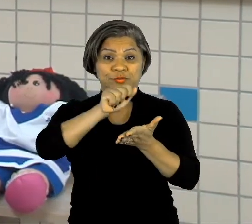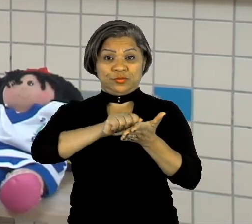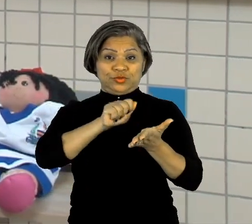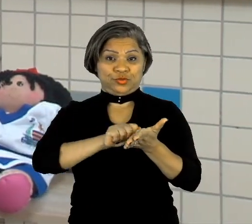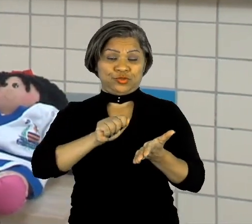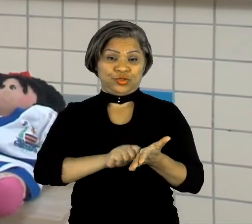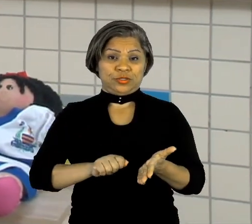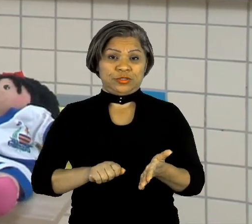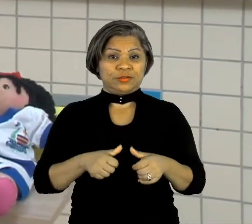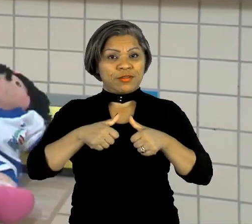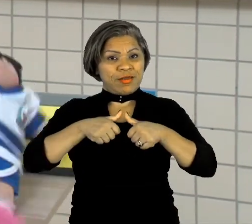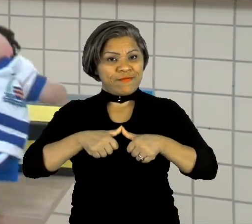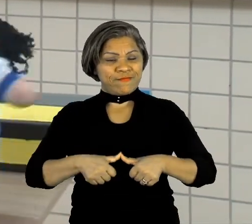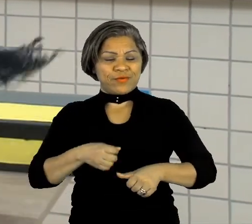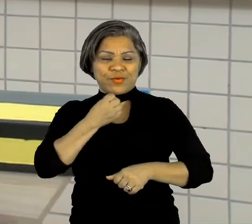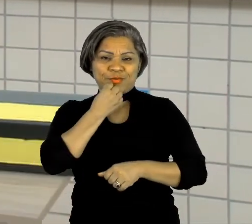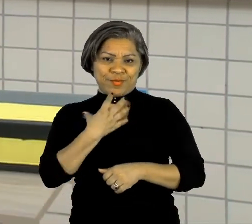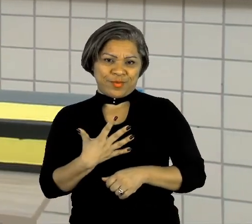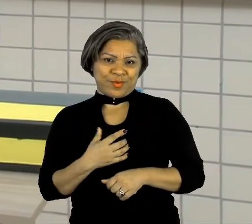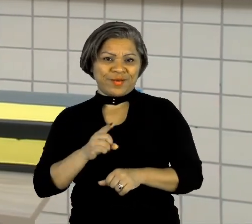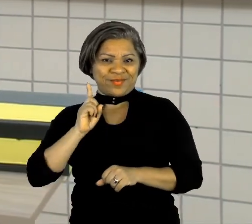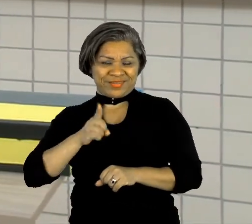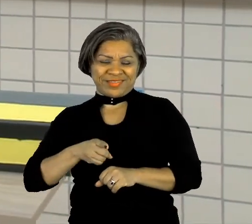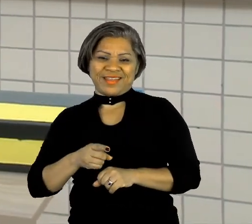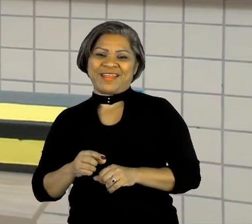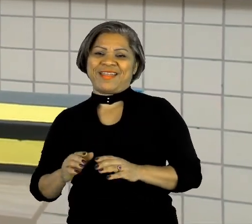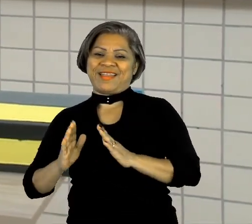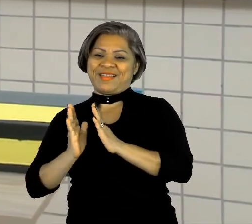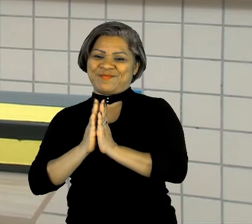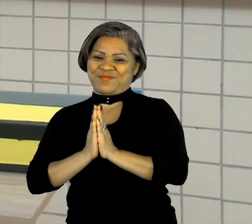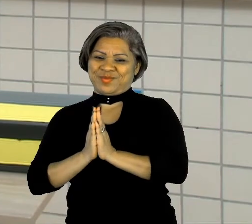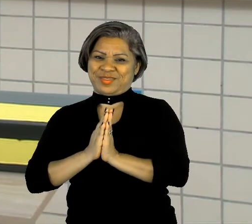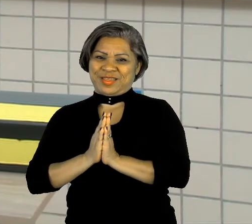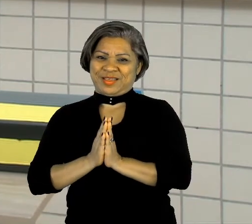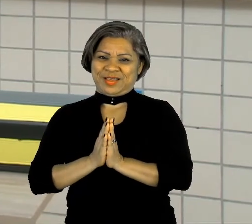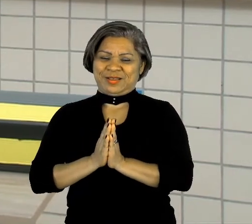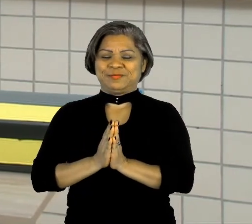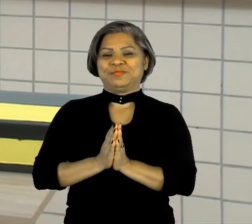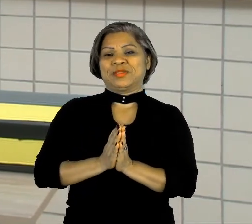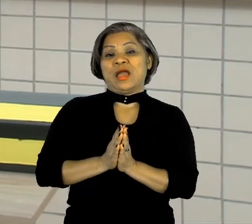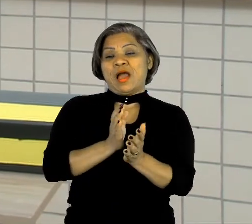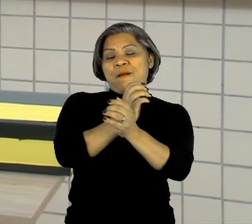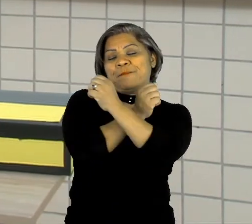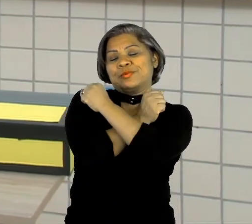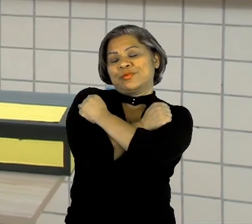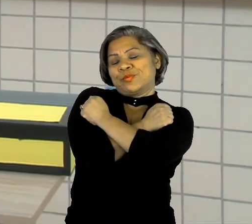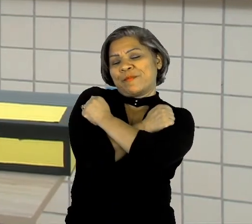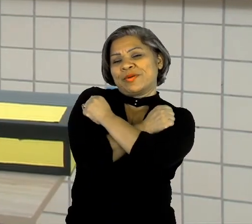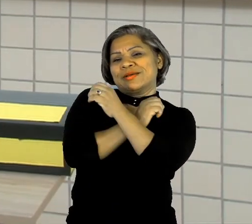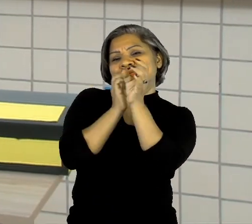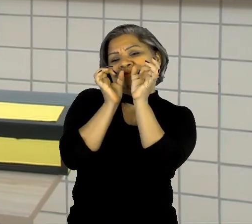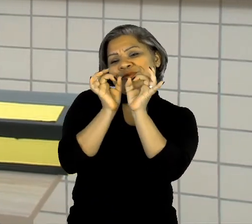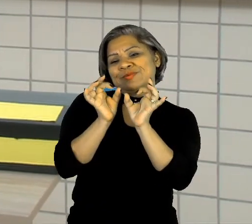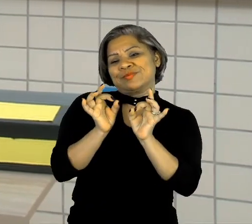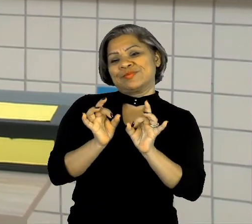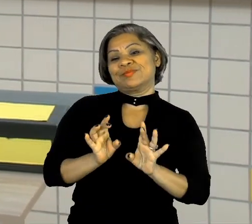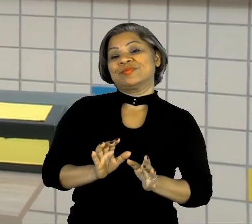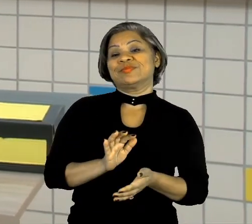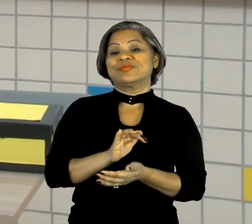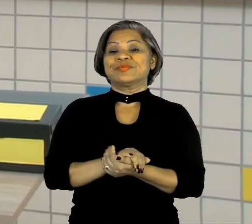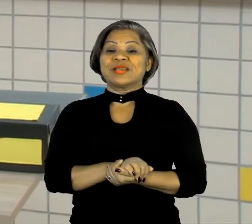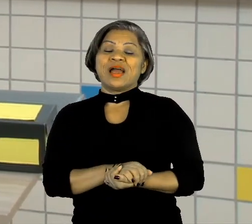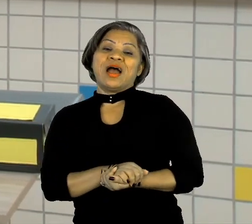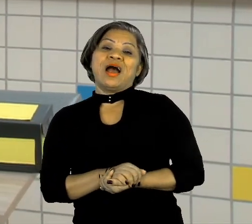hoje, né, Francisquinha, nós vamos mandar um abraço bem especial. Nós conhecemos uma menina muito especial, uma princesa, a Laura